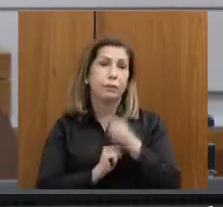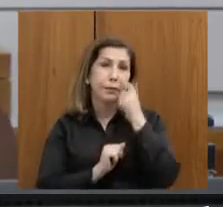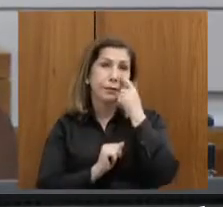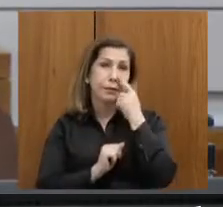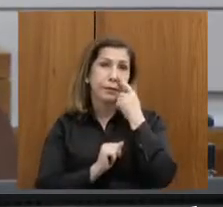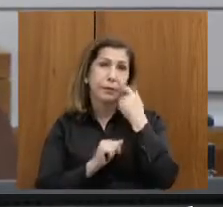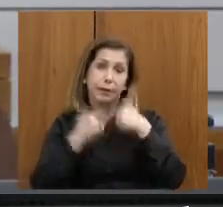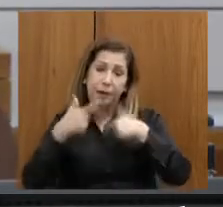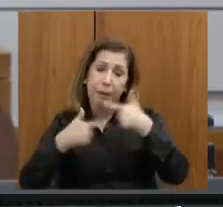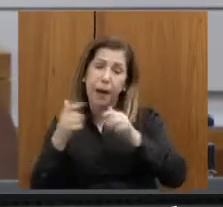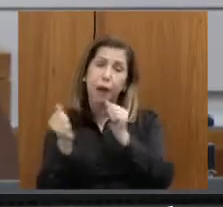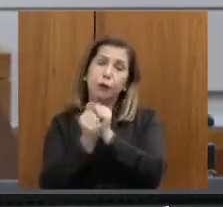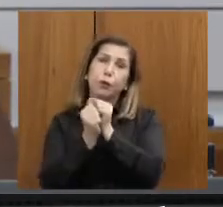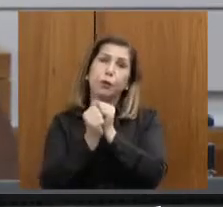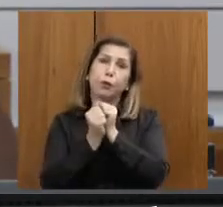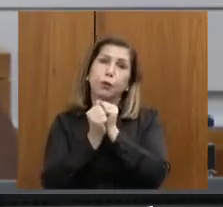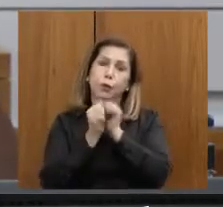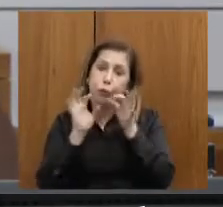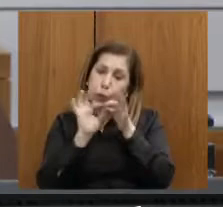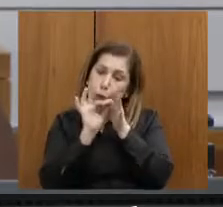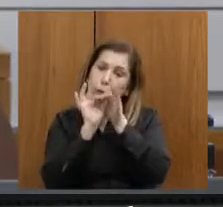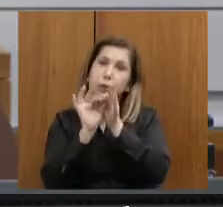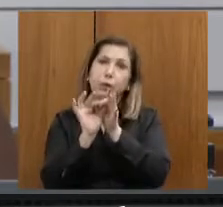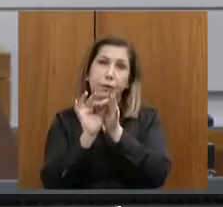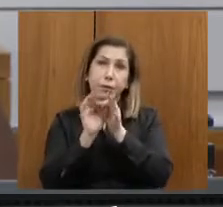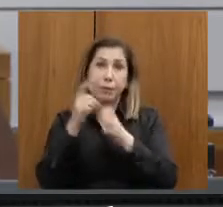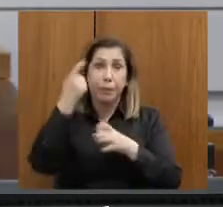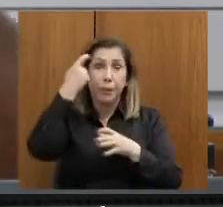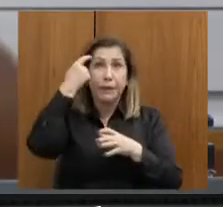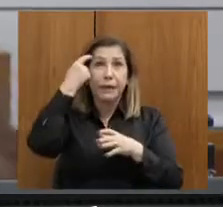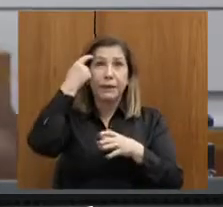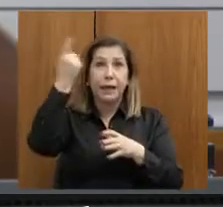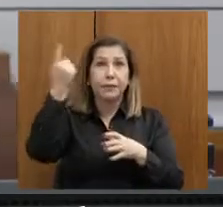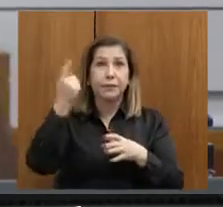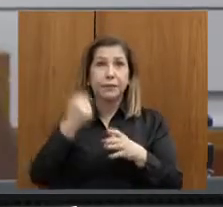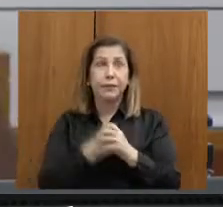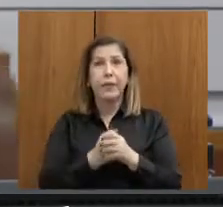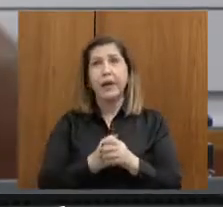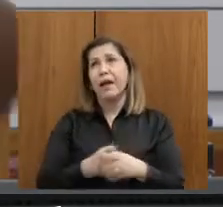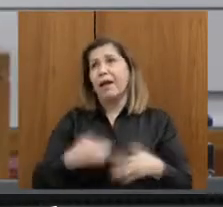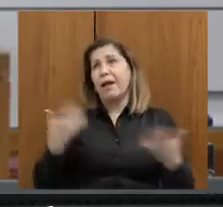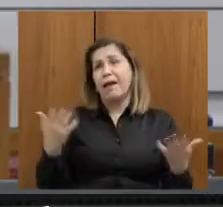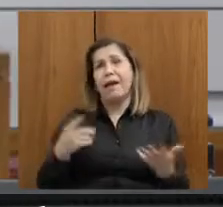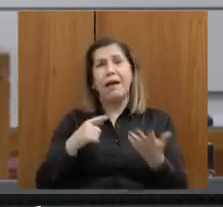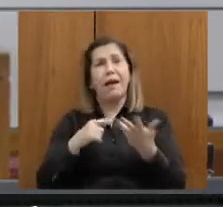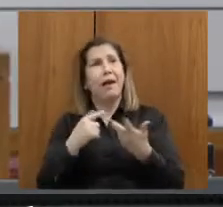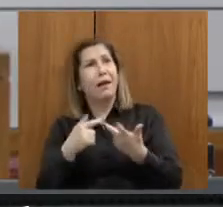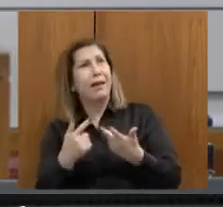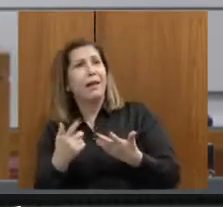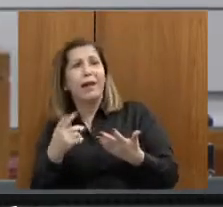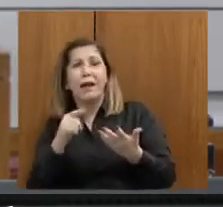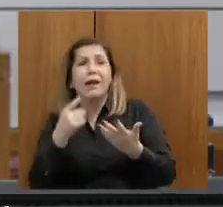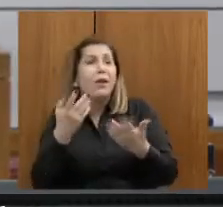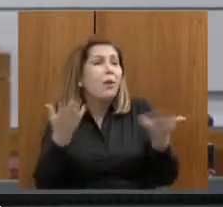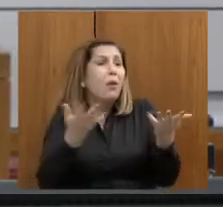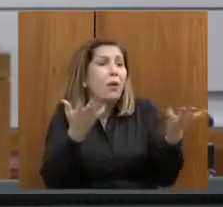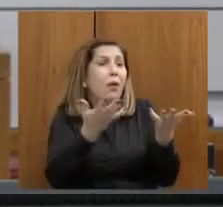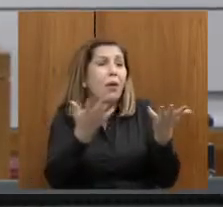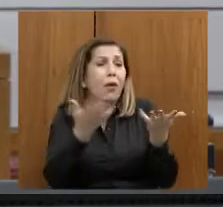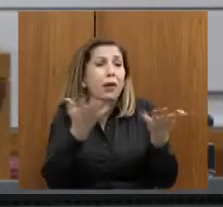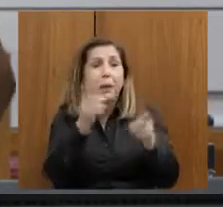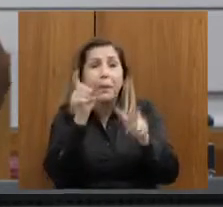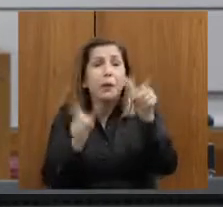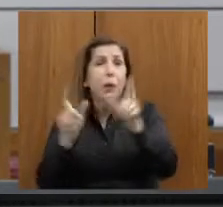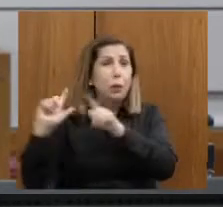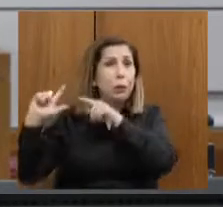junto com junto Unido e pensar na sala assim a Vou botar essa senha aí Pergunta atacante Tadeu o povo